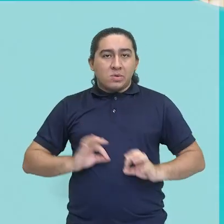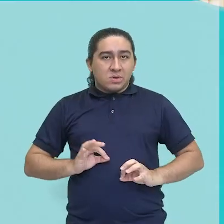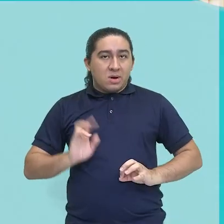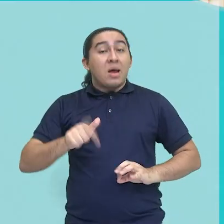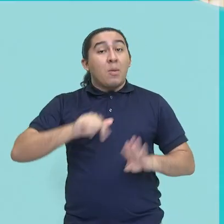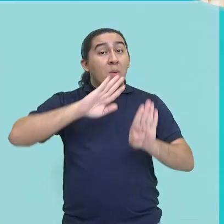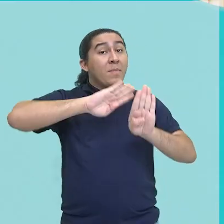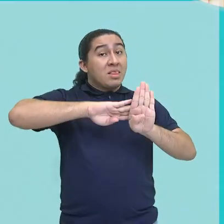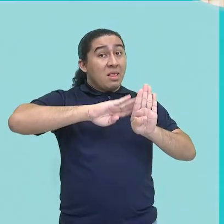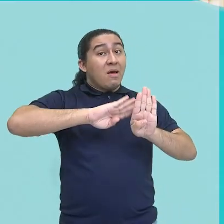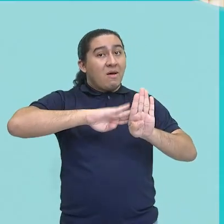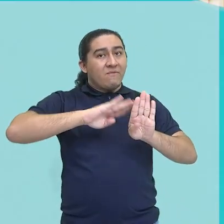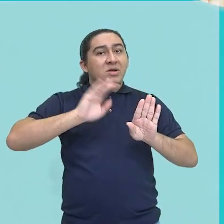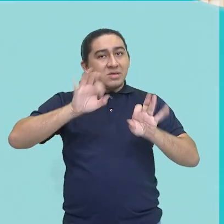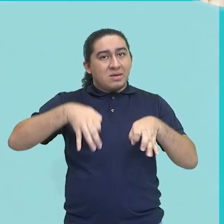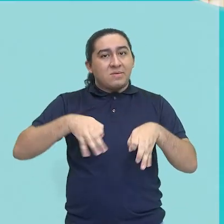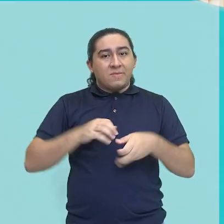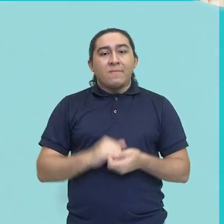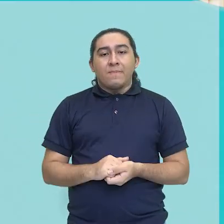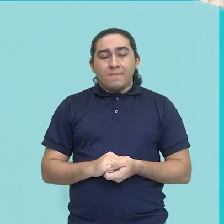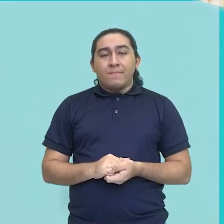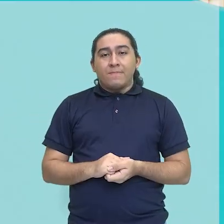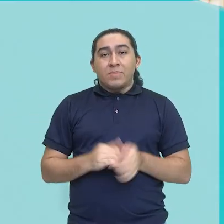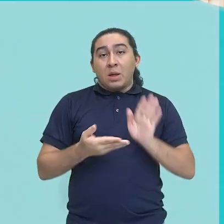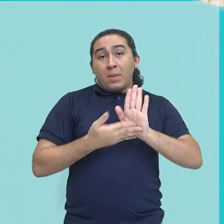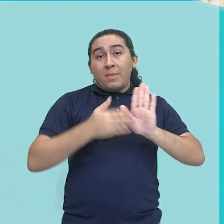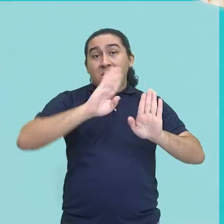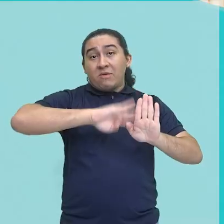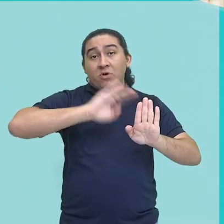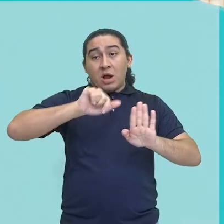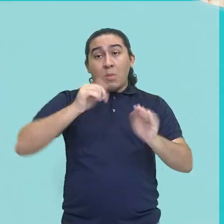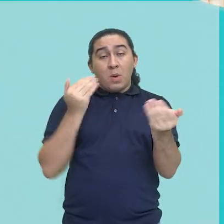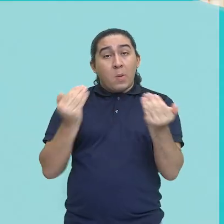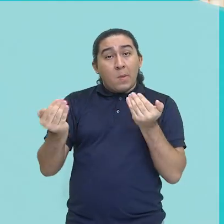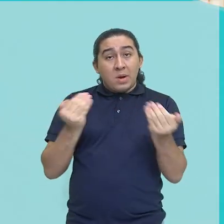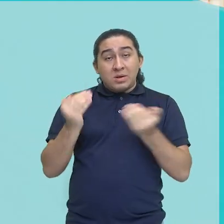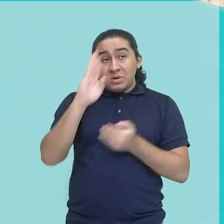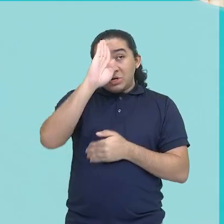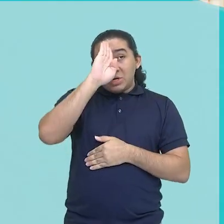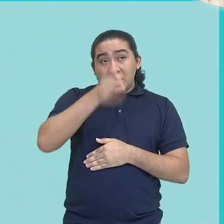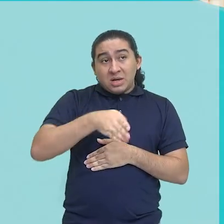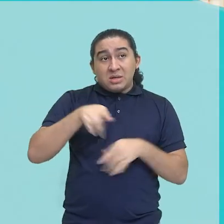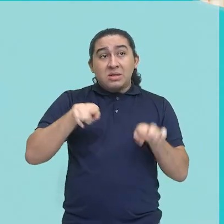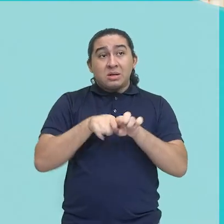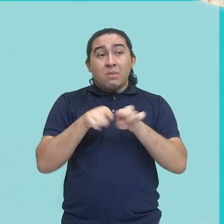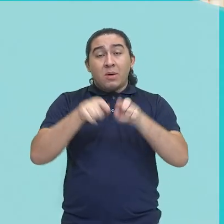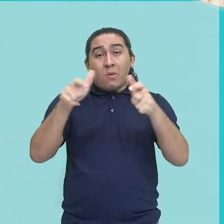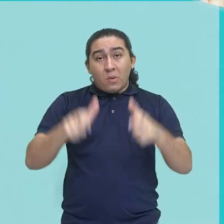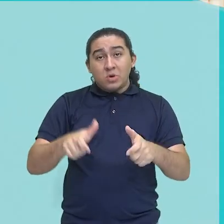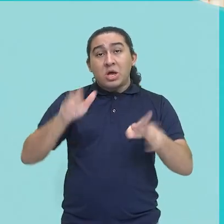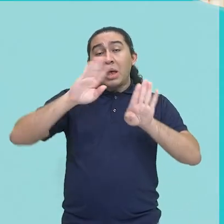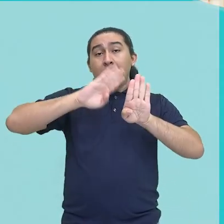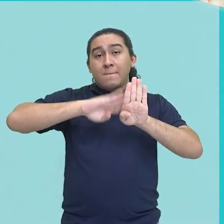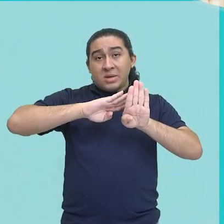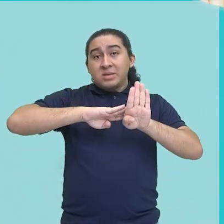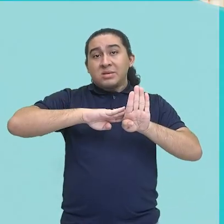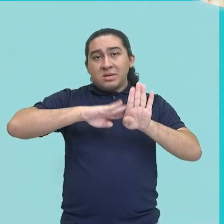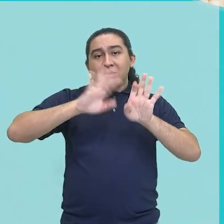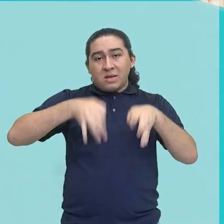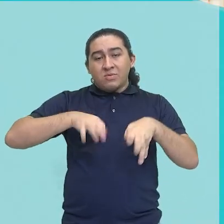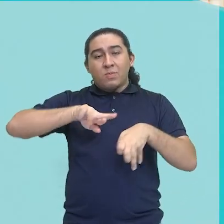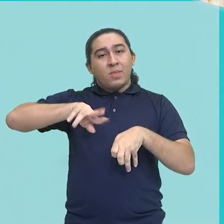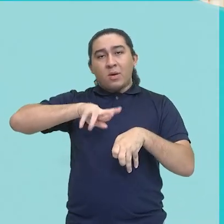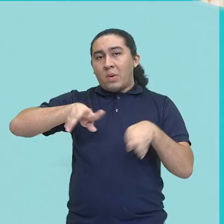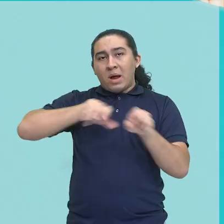metáfora. Fulano é uma onça, uma comparação direta e está implícita, ela